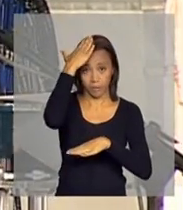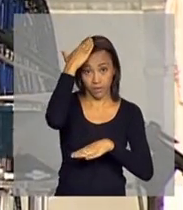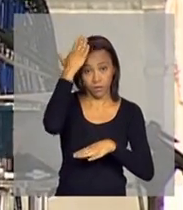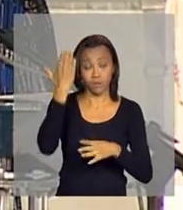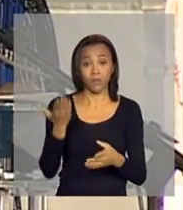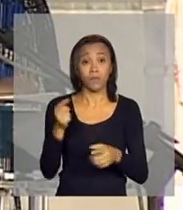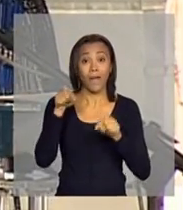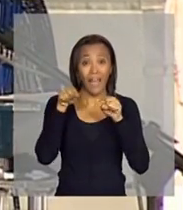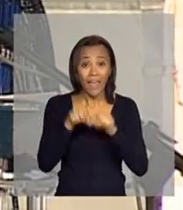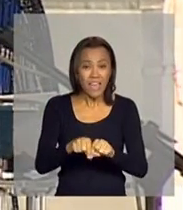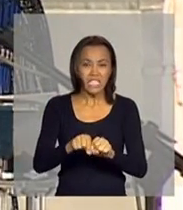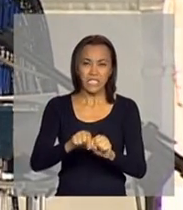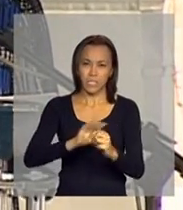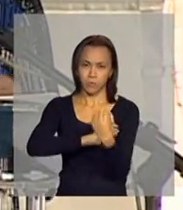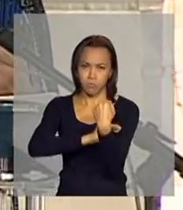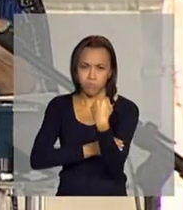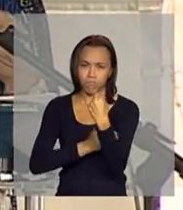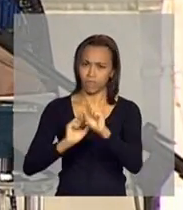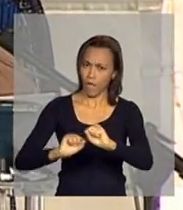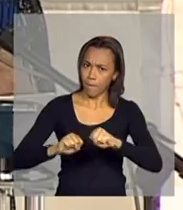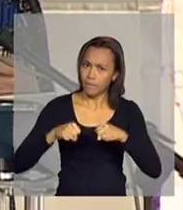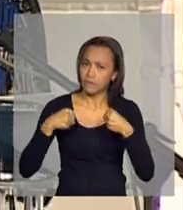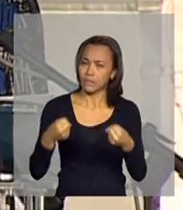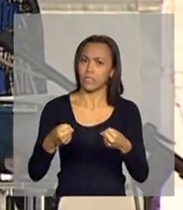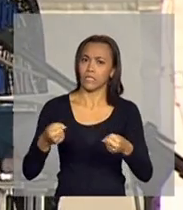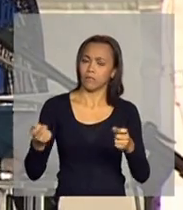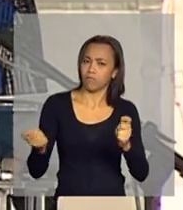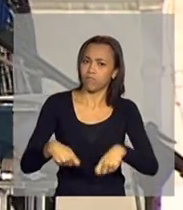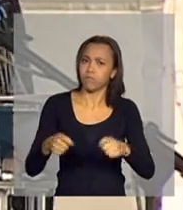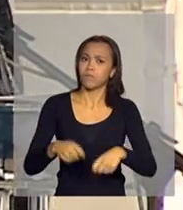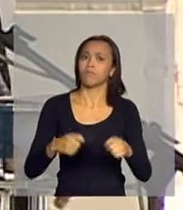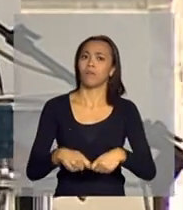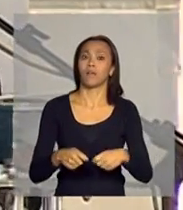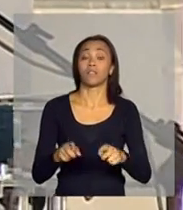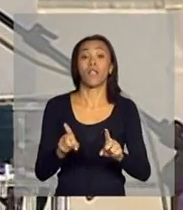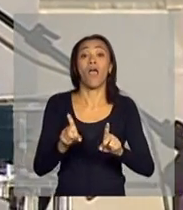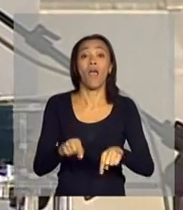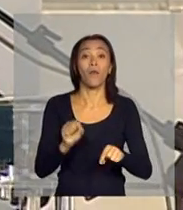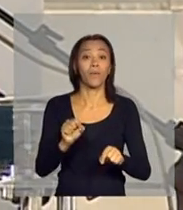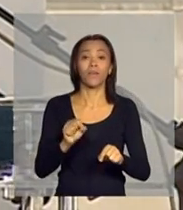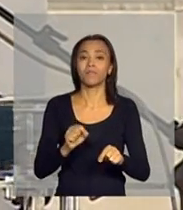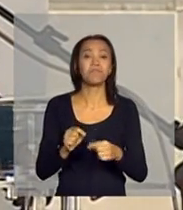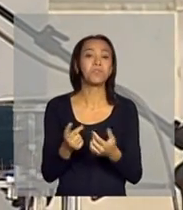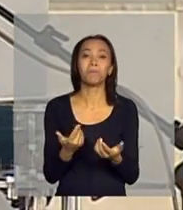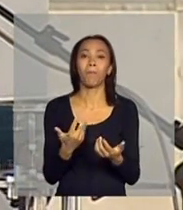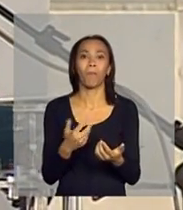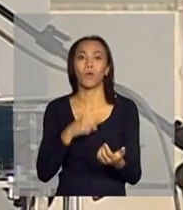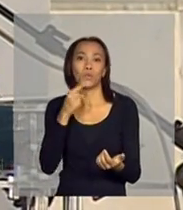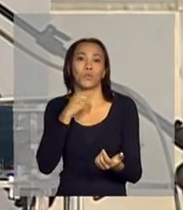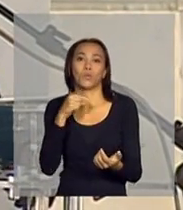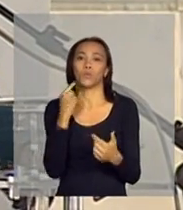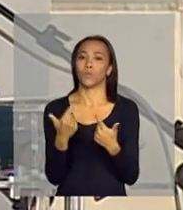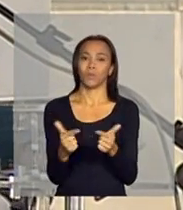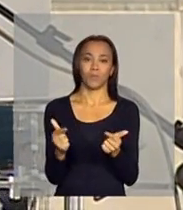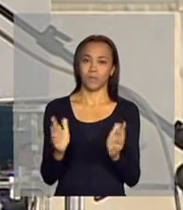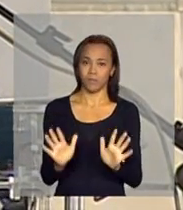Essa capacidade, esse vigor, essa pujança são inquestionáveis.